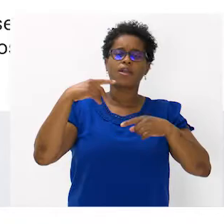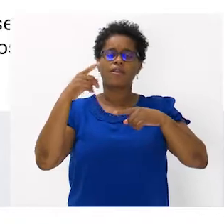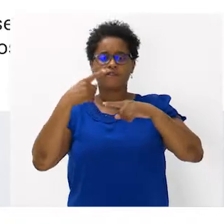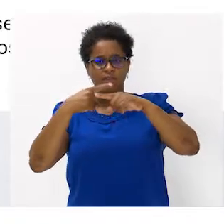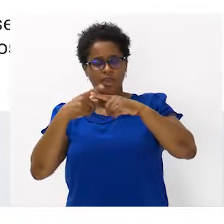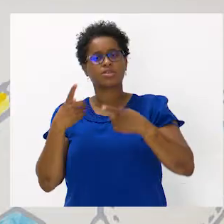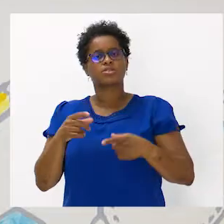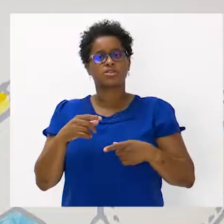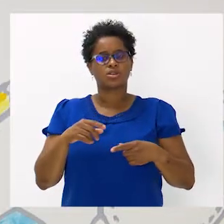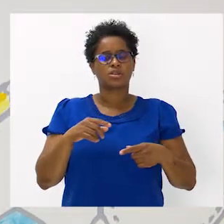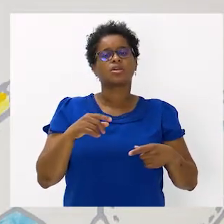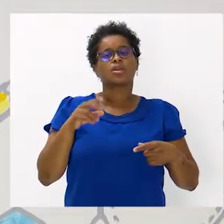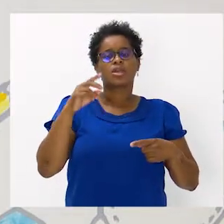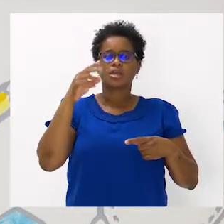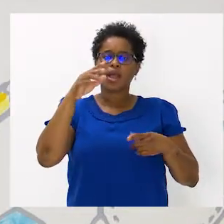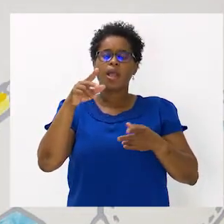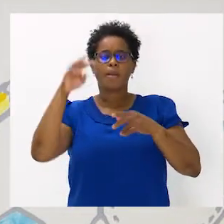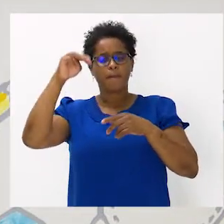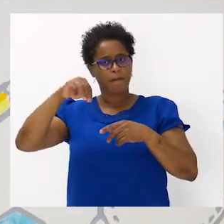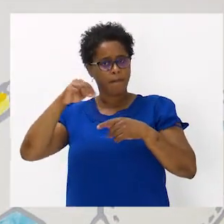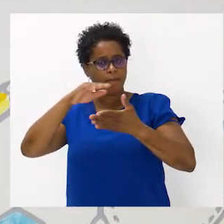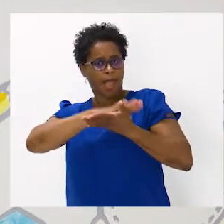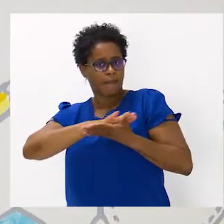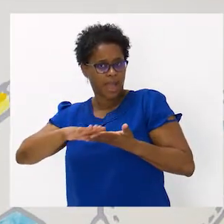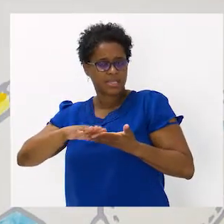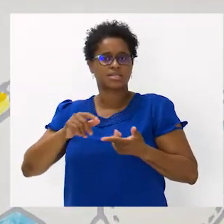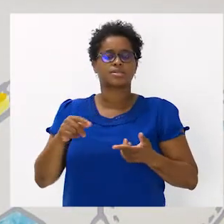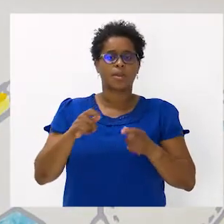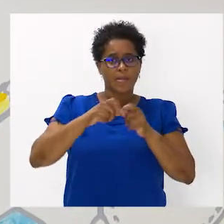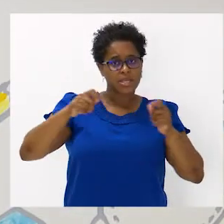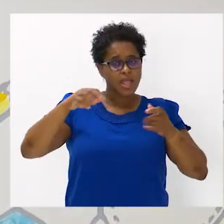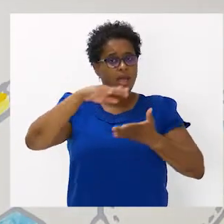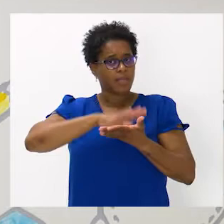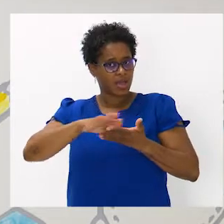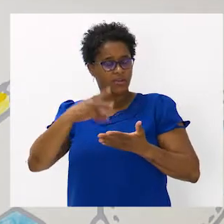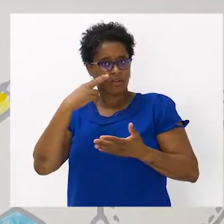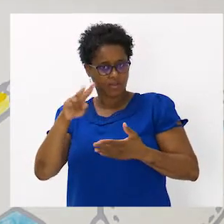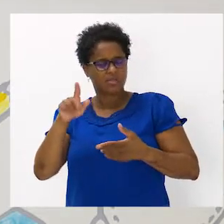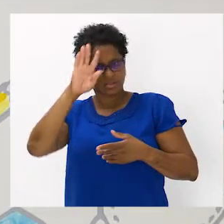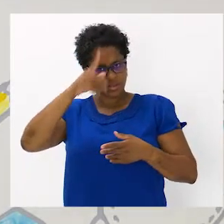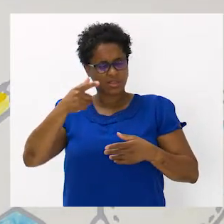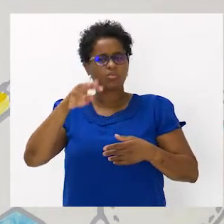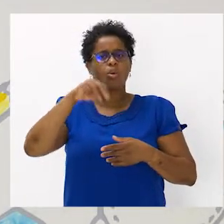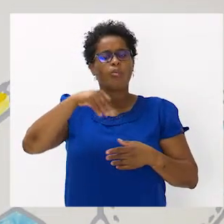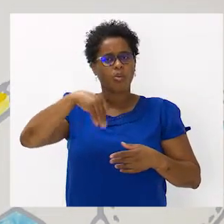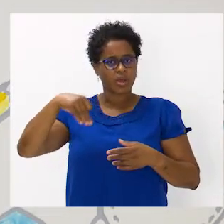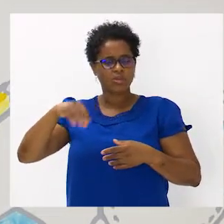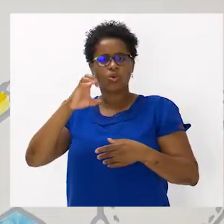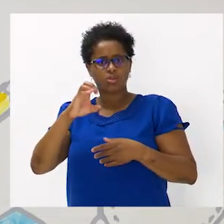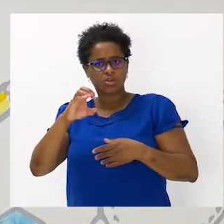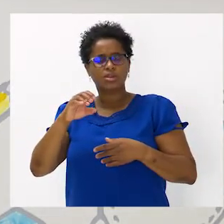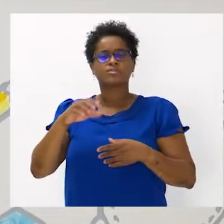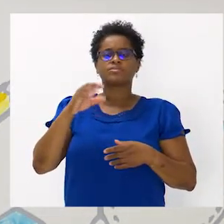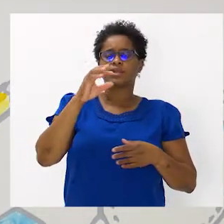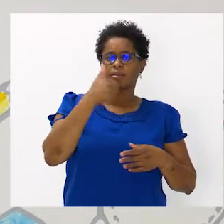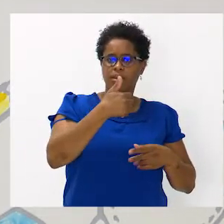medida da base. Vocês sabem que na multiplicação existe propriedade comutativa. Podemos trocar base vezes altura ou altura vezes